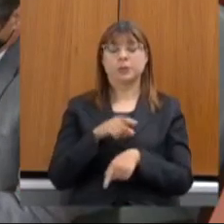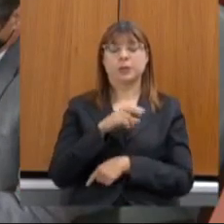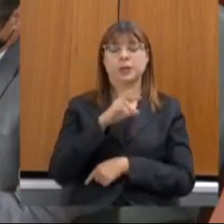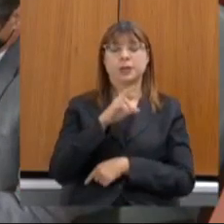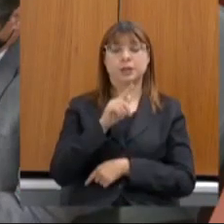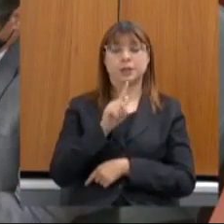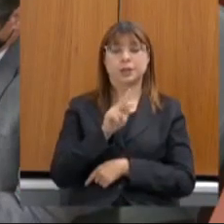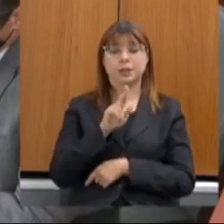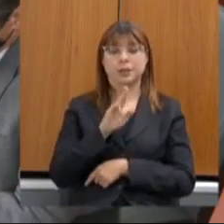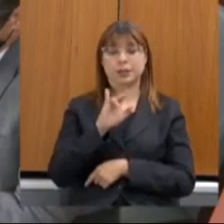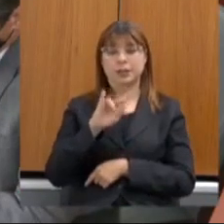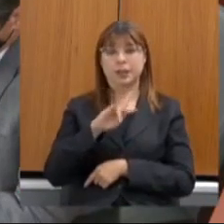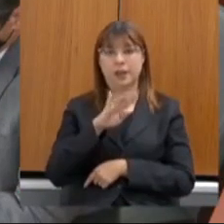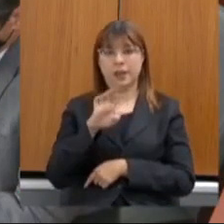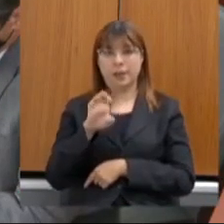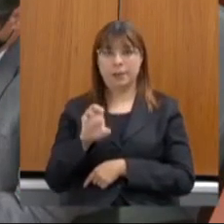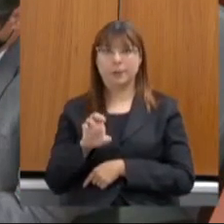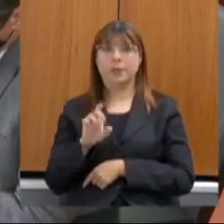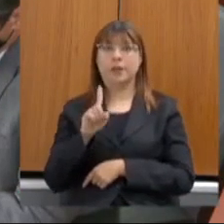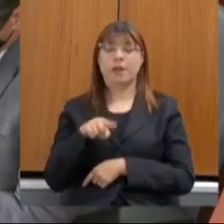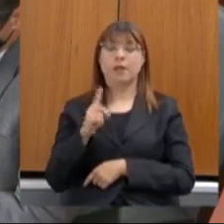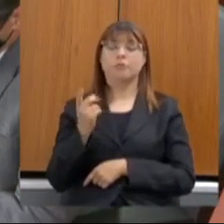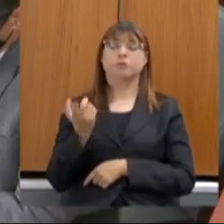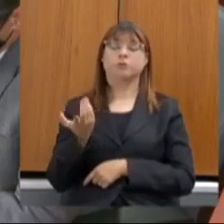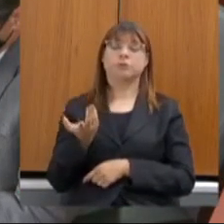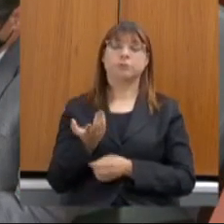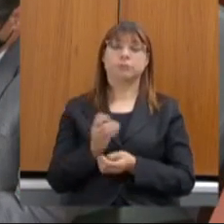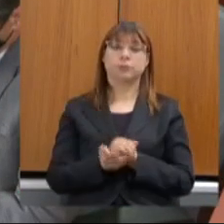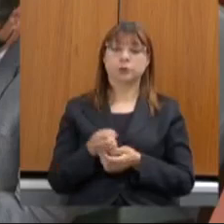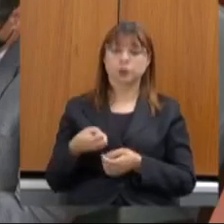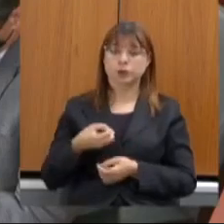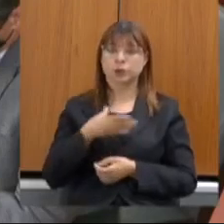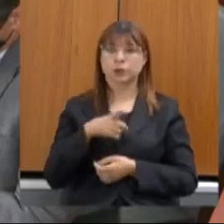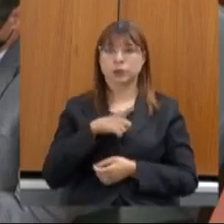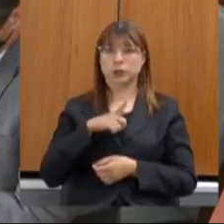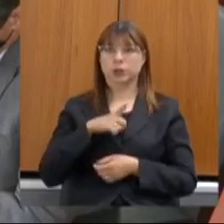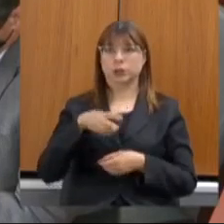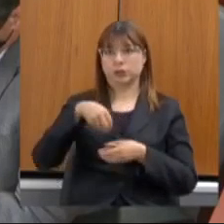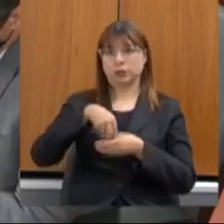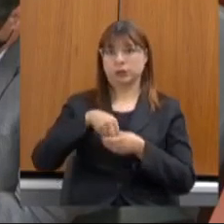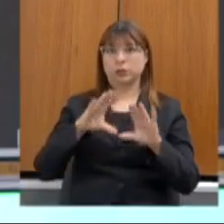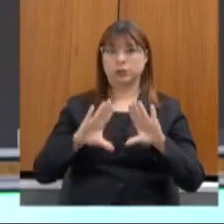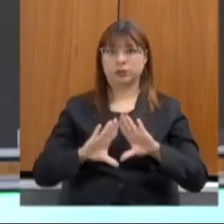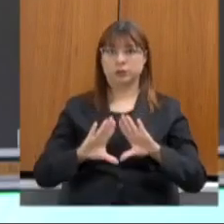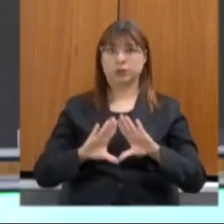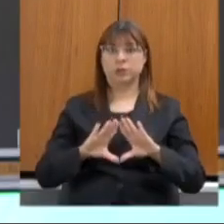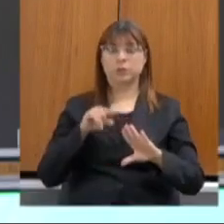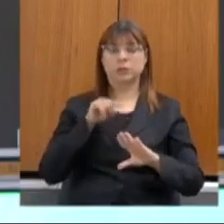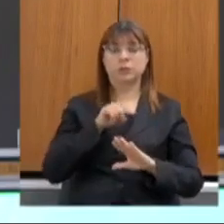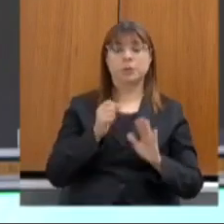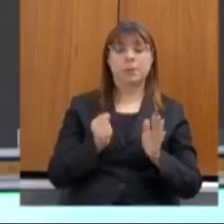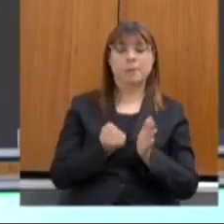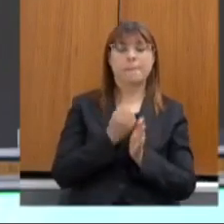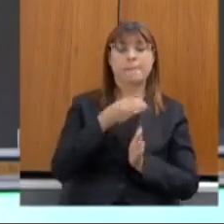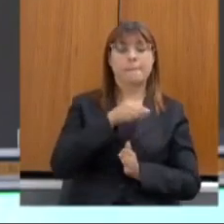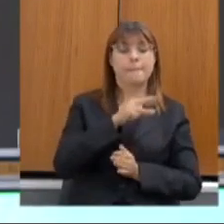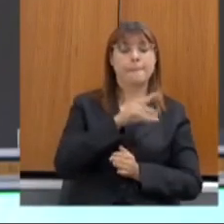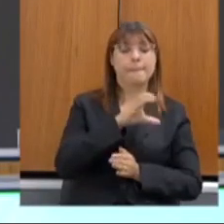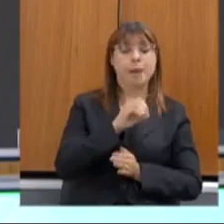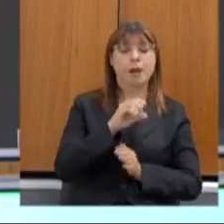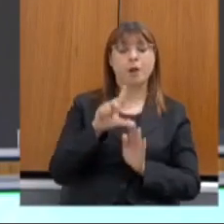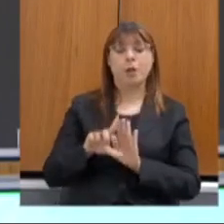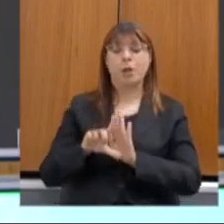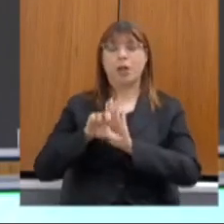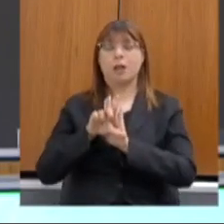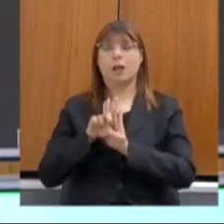Cunha para o Marco legal de inovação é que está correndo nessa casa esse Marco legal Visa desburocratizar